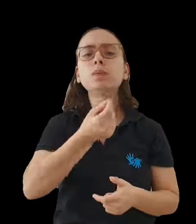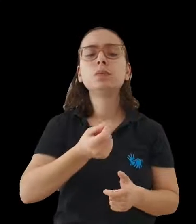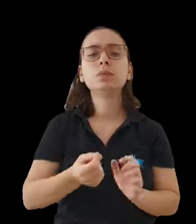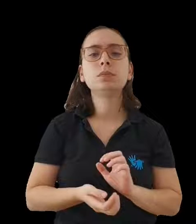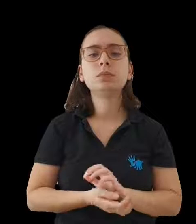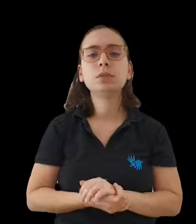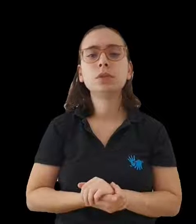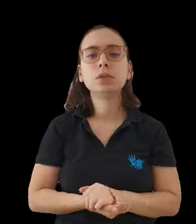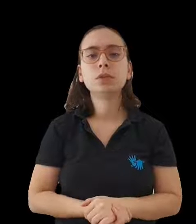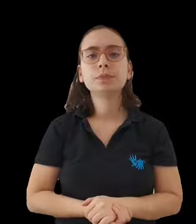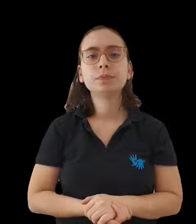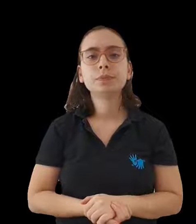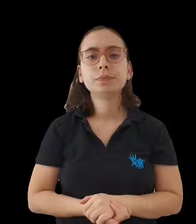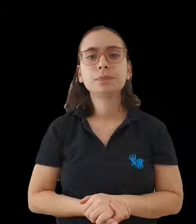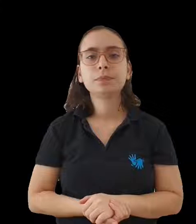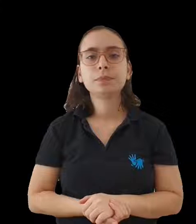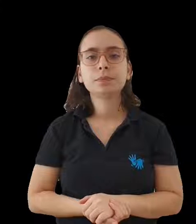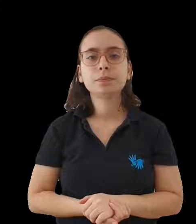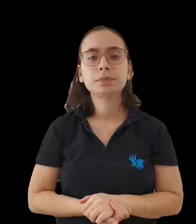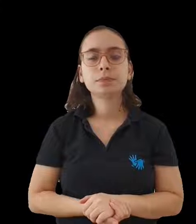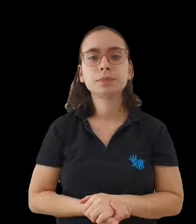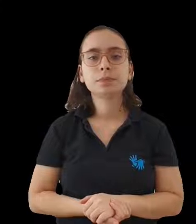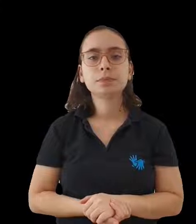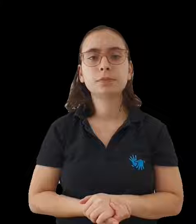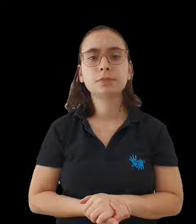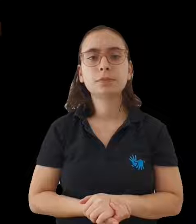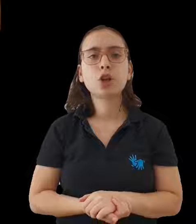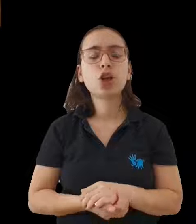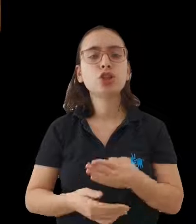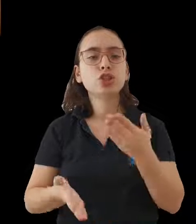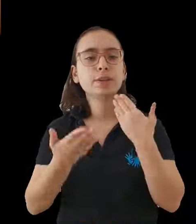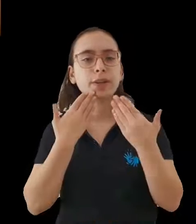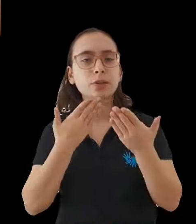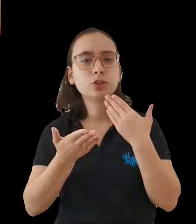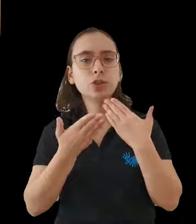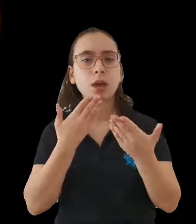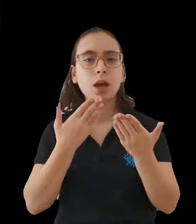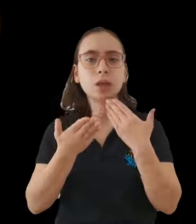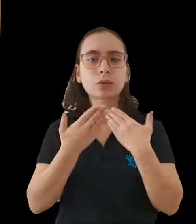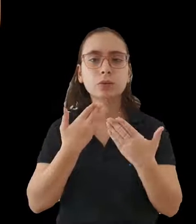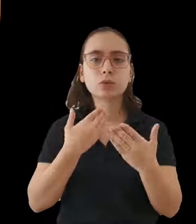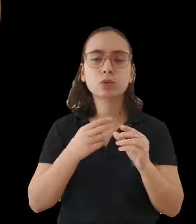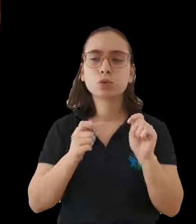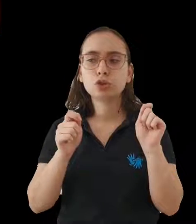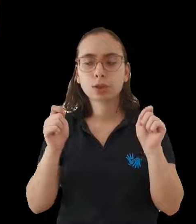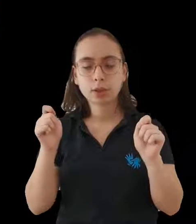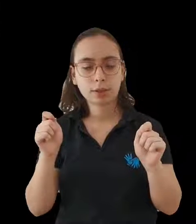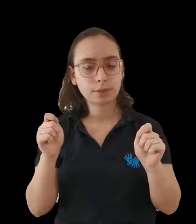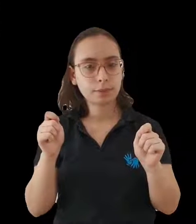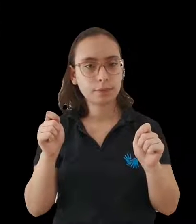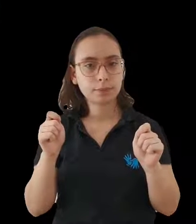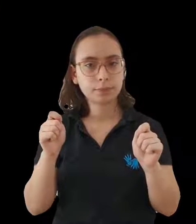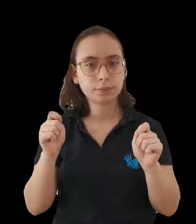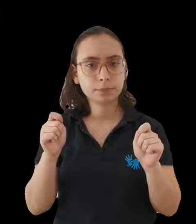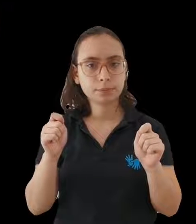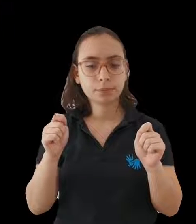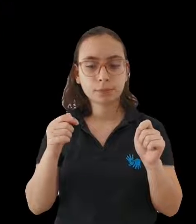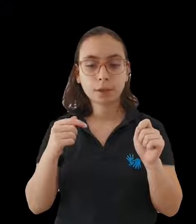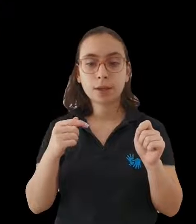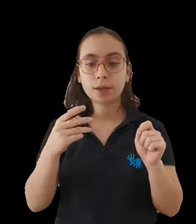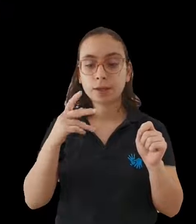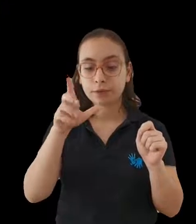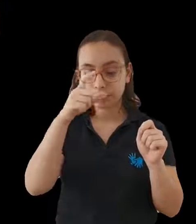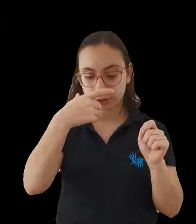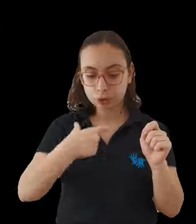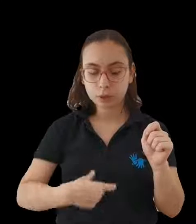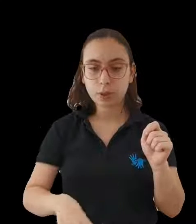O rei. Quando a gente estiver no diálogo, um de cada lado e vocês no meio.